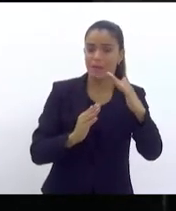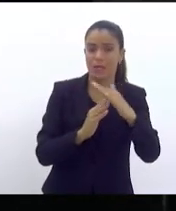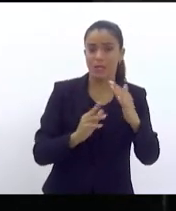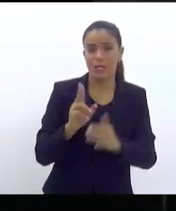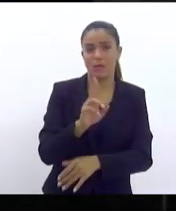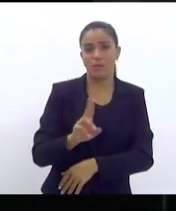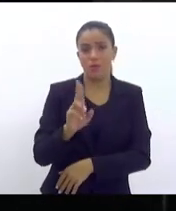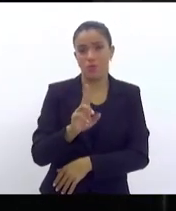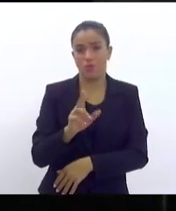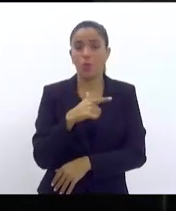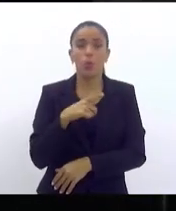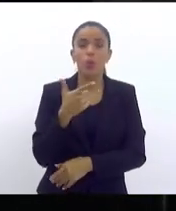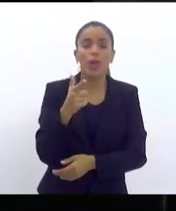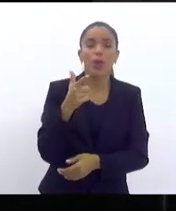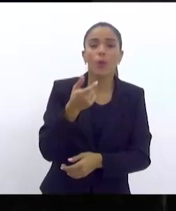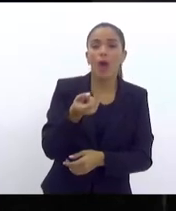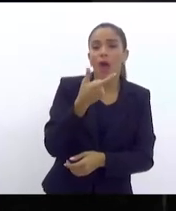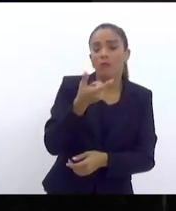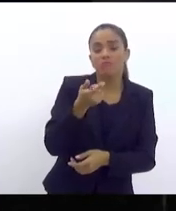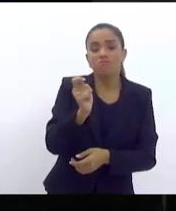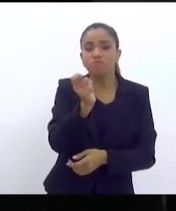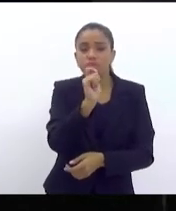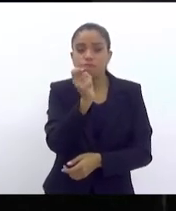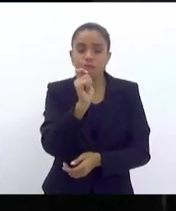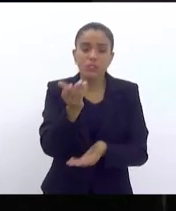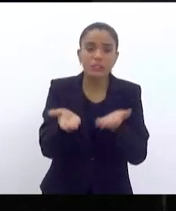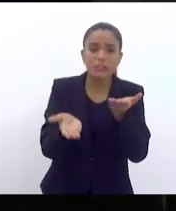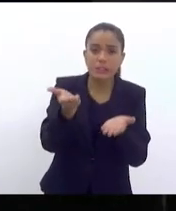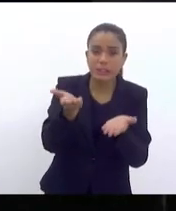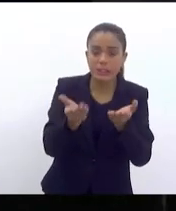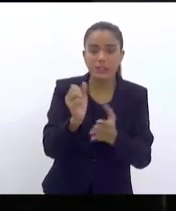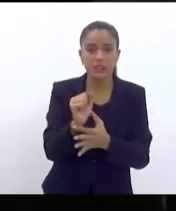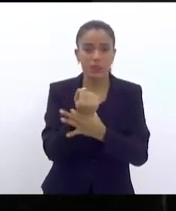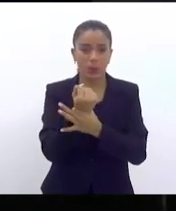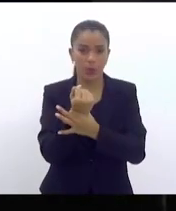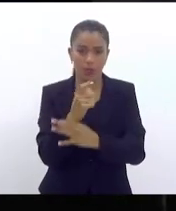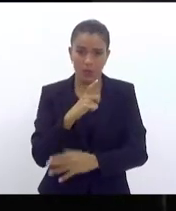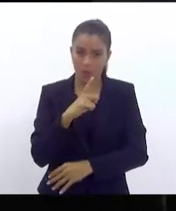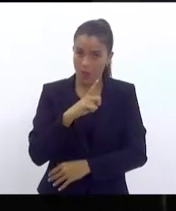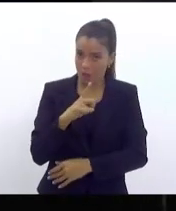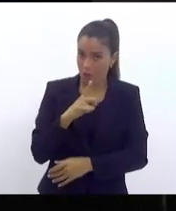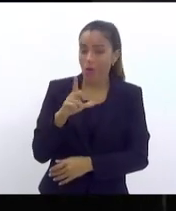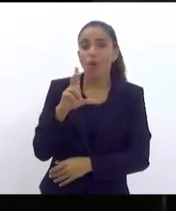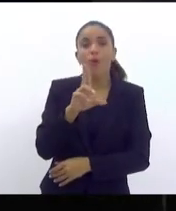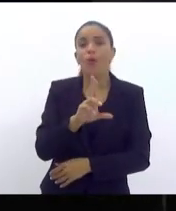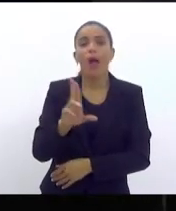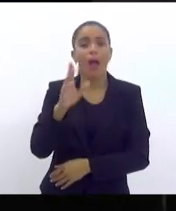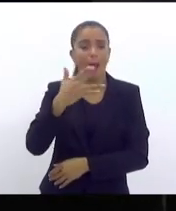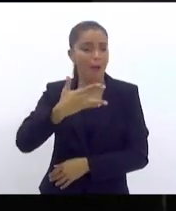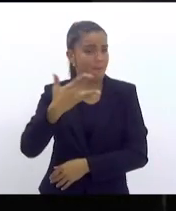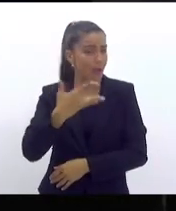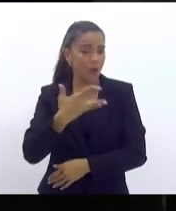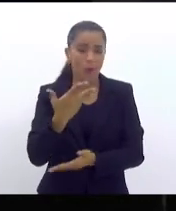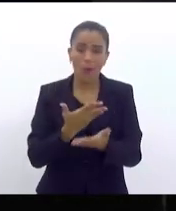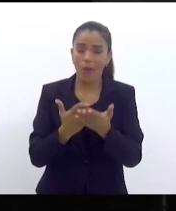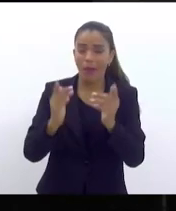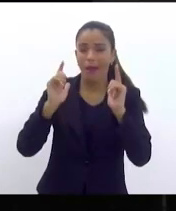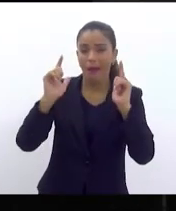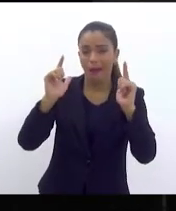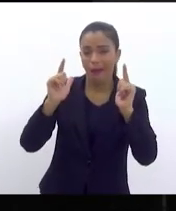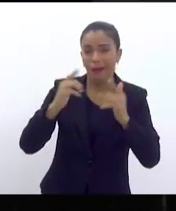consumo não há uma dose segura para mesmo nós vemos a porta de entrada para as drogas a maconha recreativa